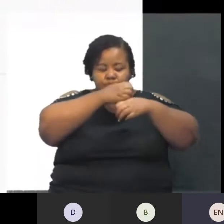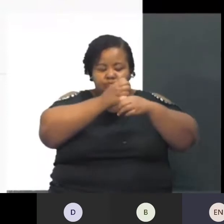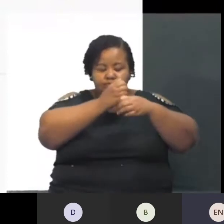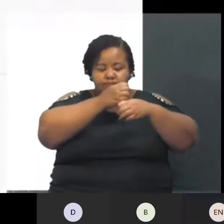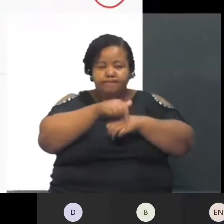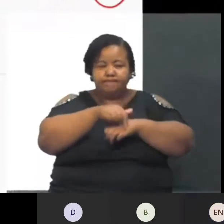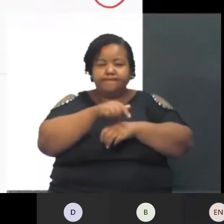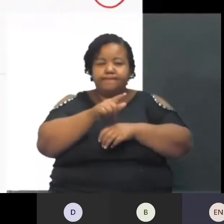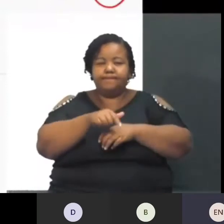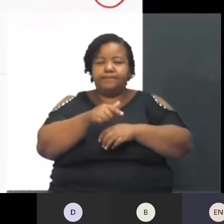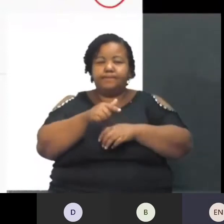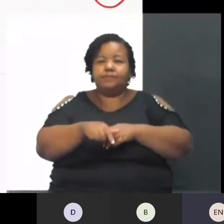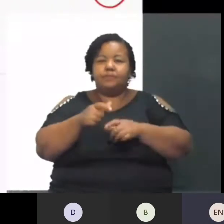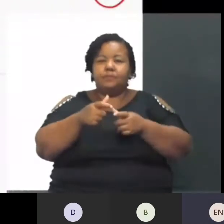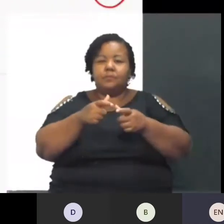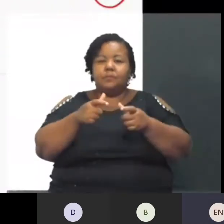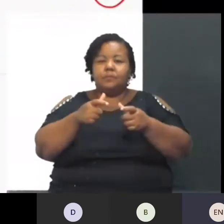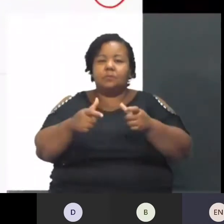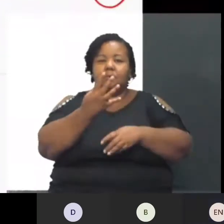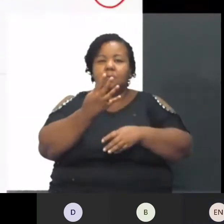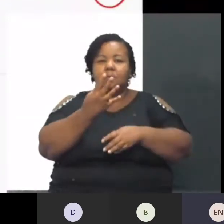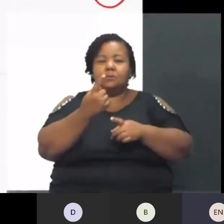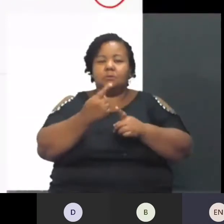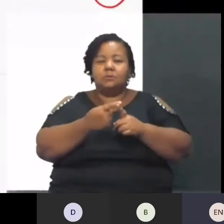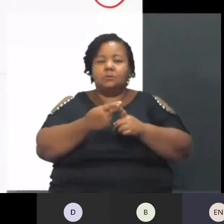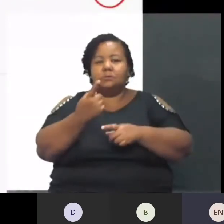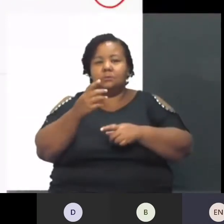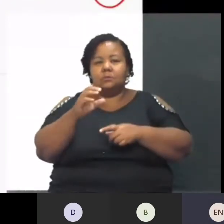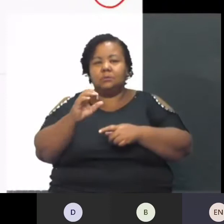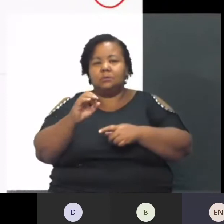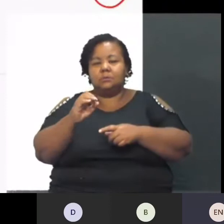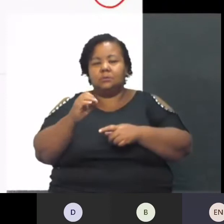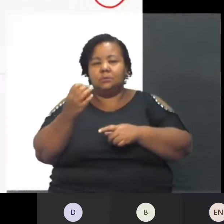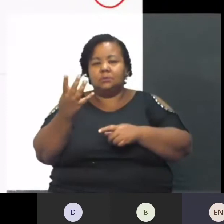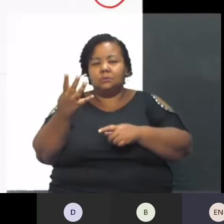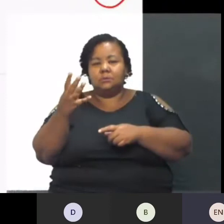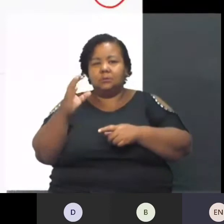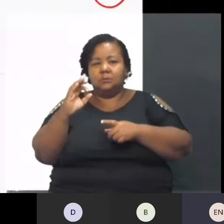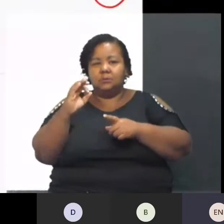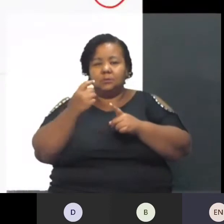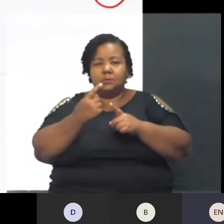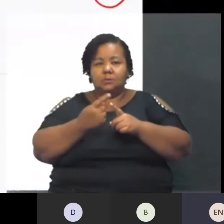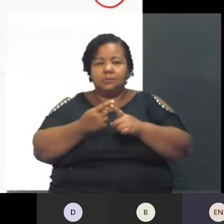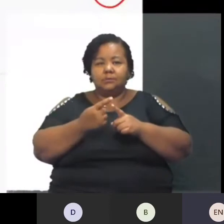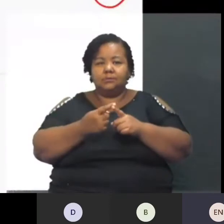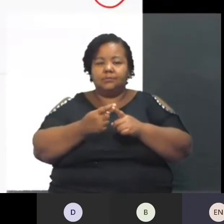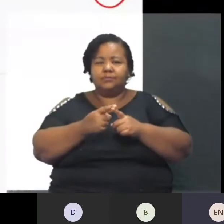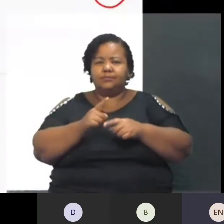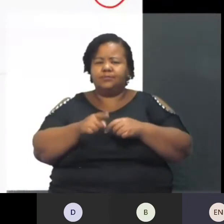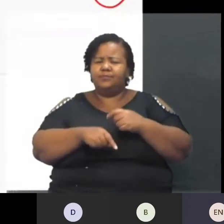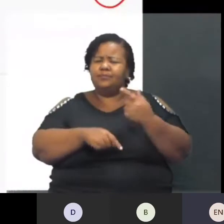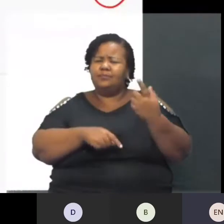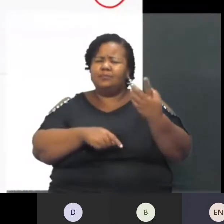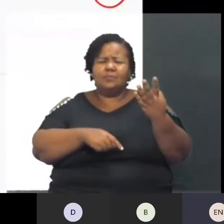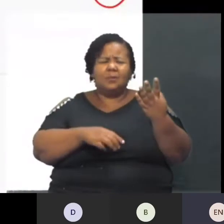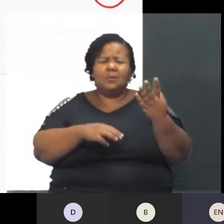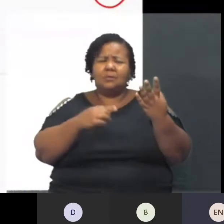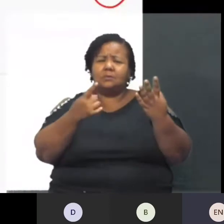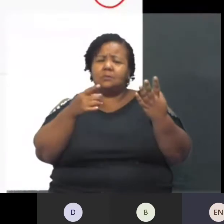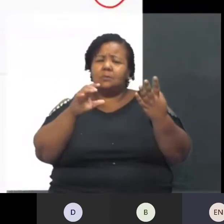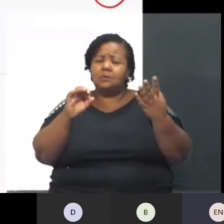óptico com os aumentos de 4, 10 e 40 vezes. Mas o que são esses aumentos de 4,